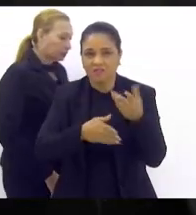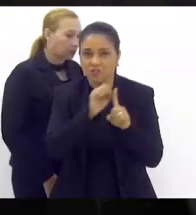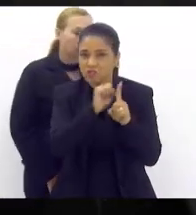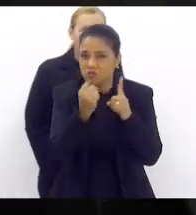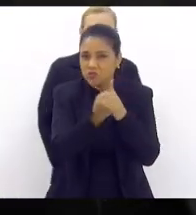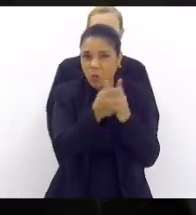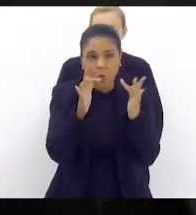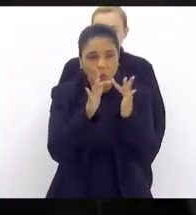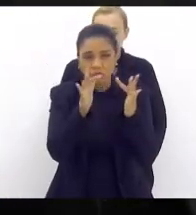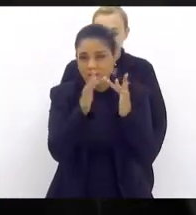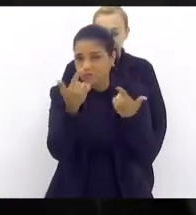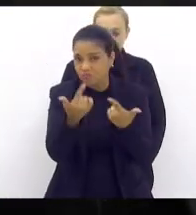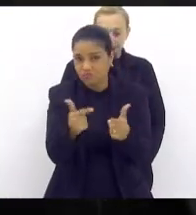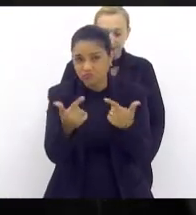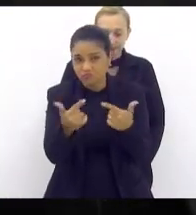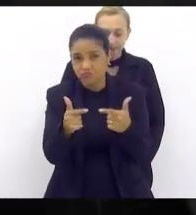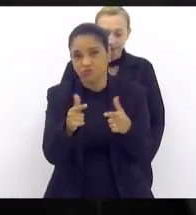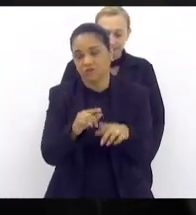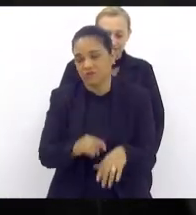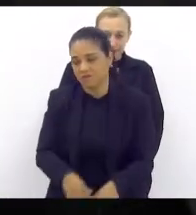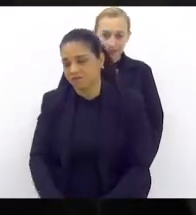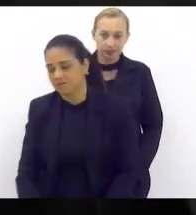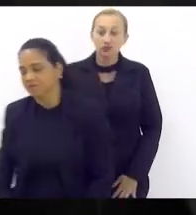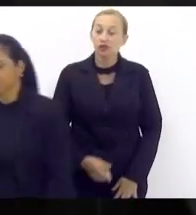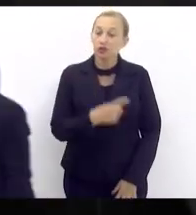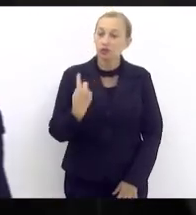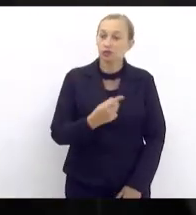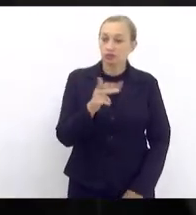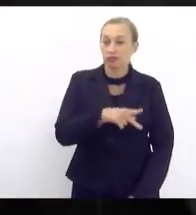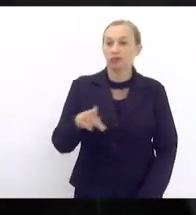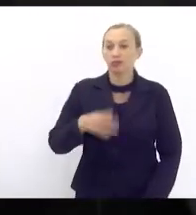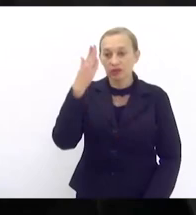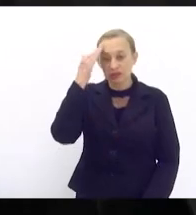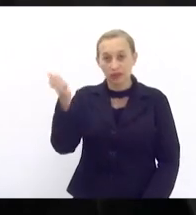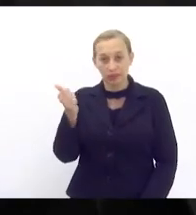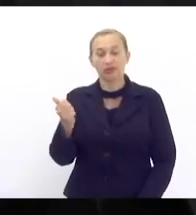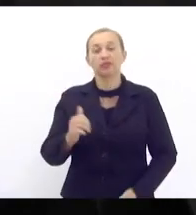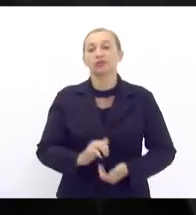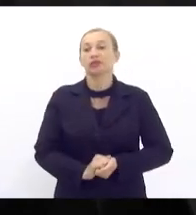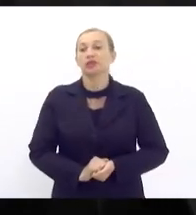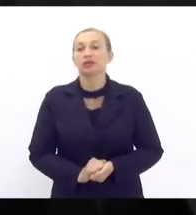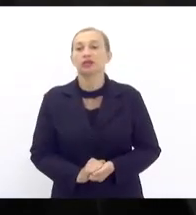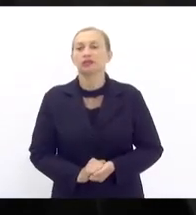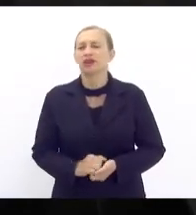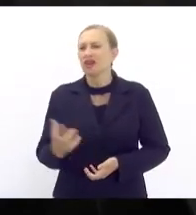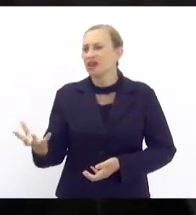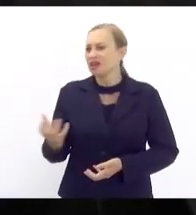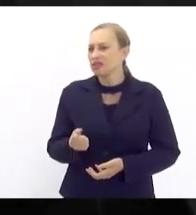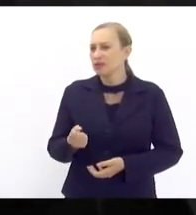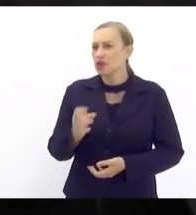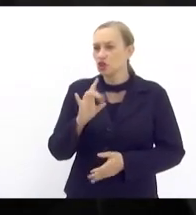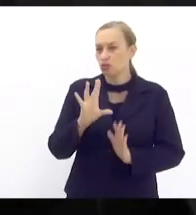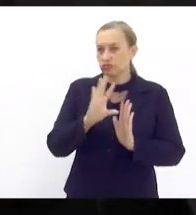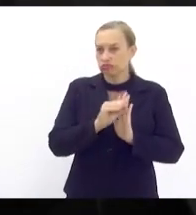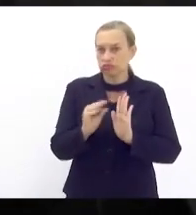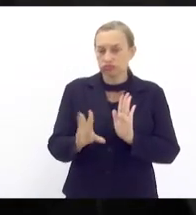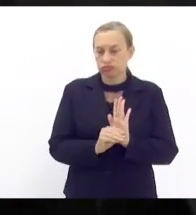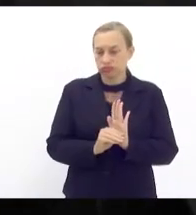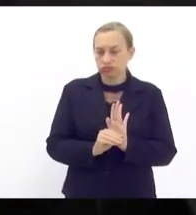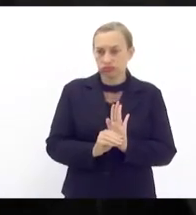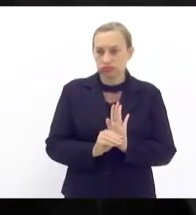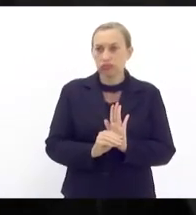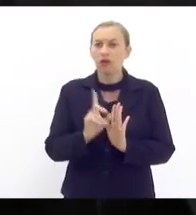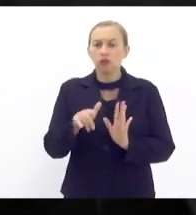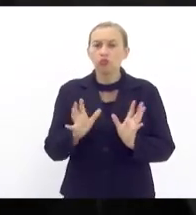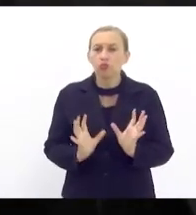social que esses alunos que é a sala de aula nós somos professores nós sabemos disso vai para além de receber conteúdo é